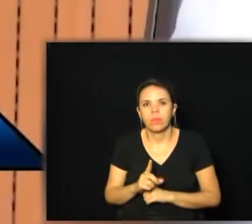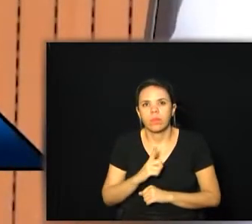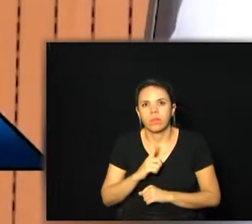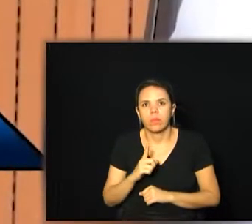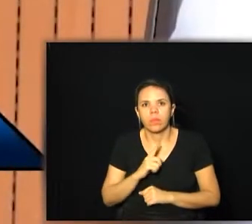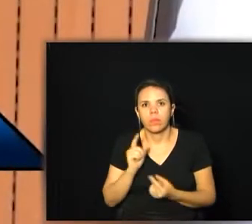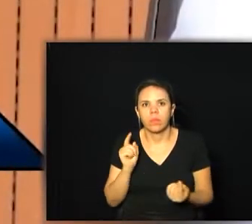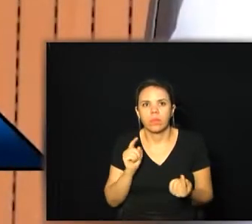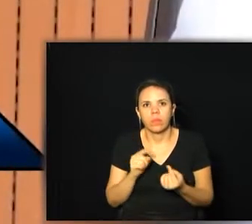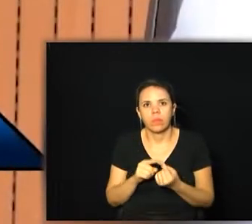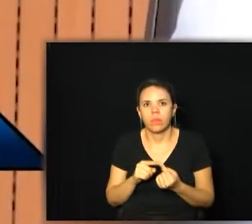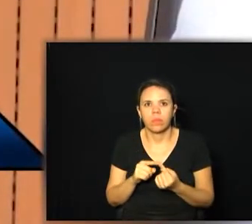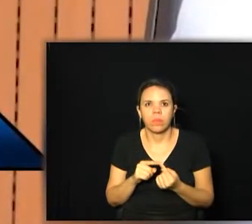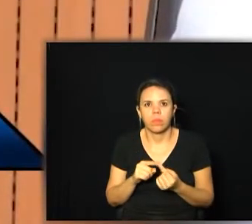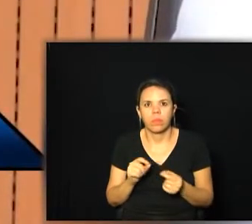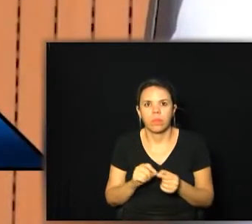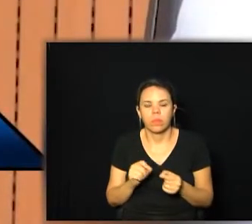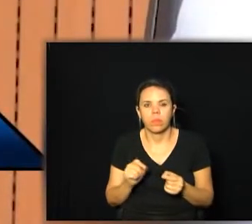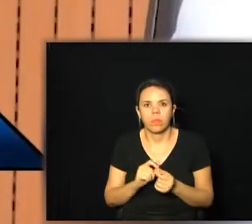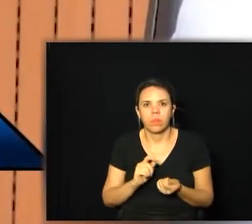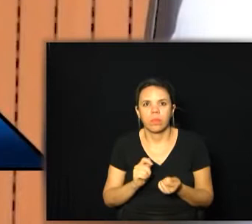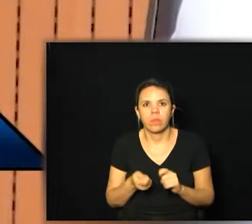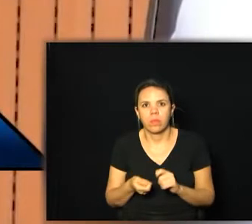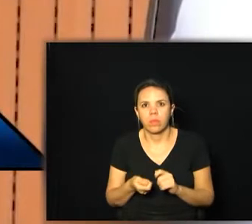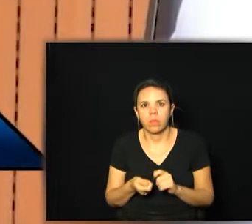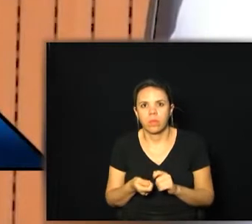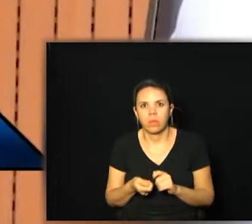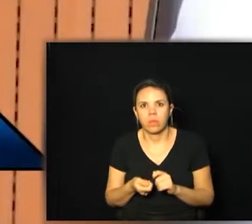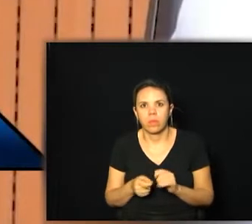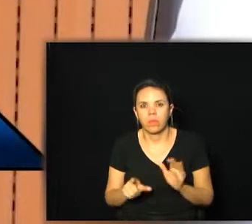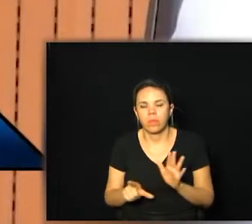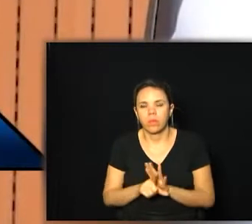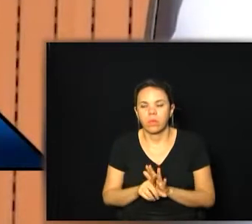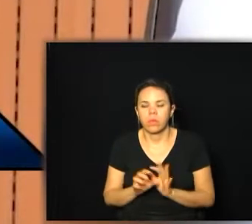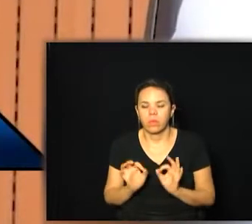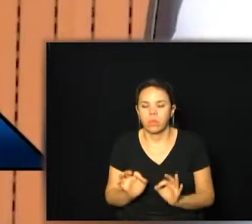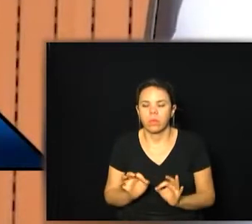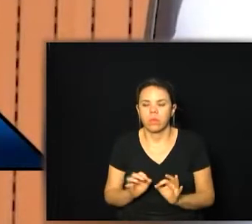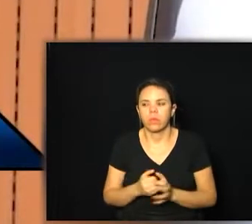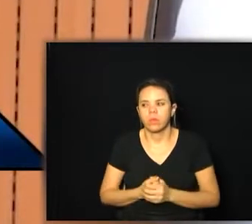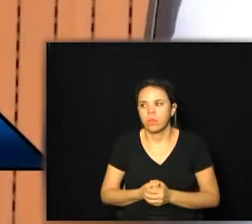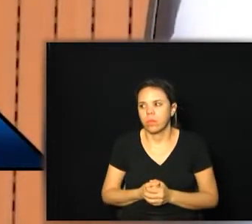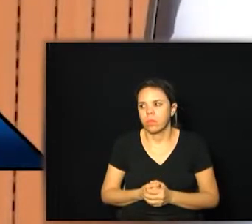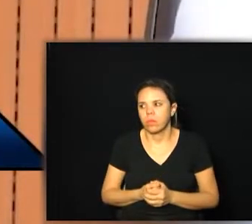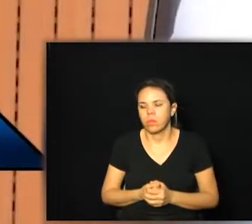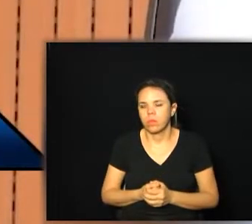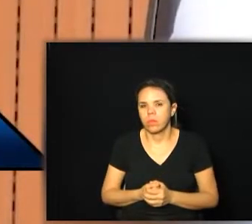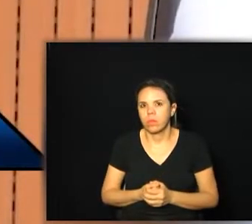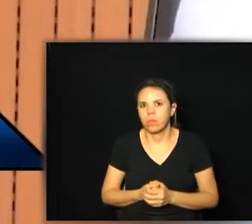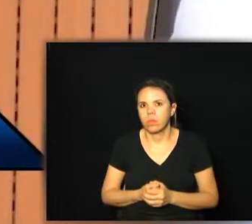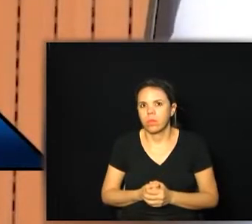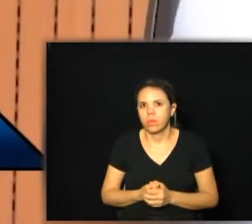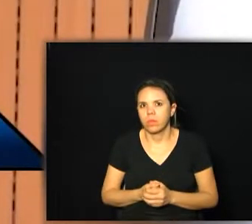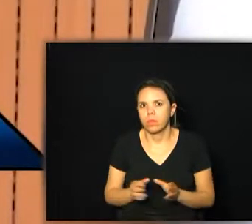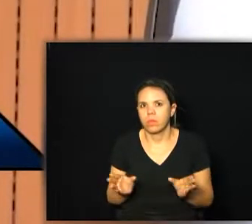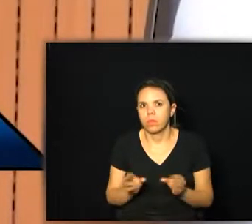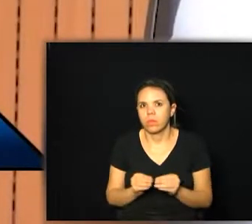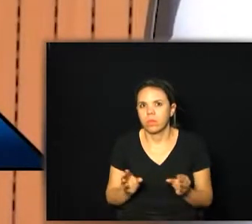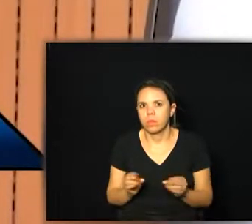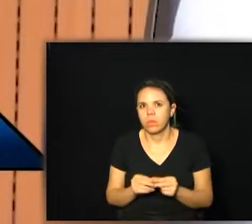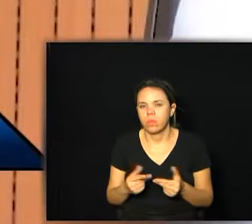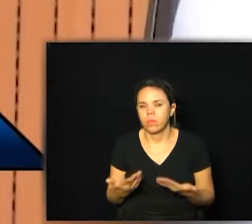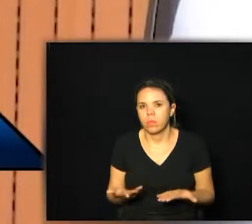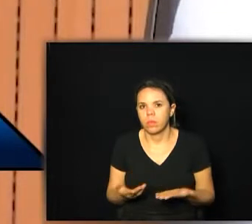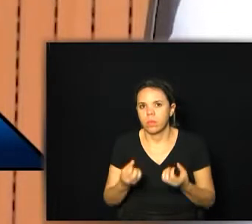por objetivo fazer uma adequação legal, né, à definição